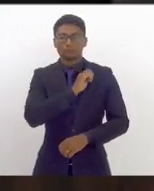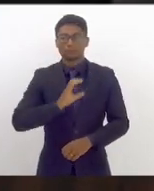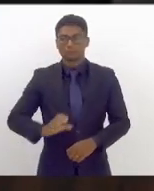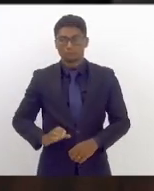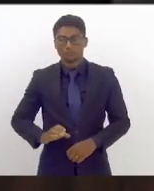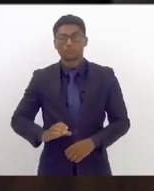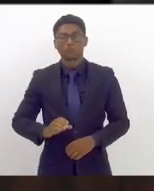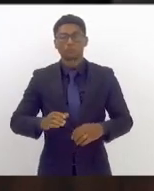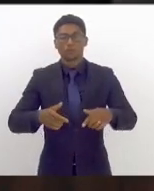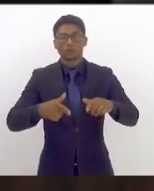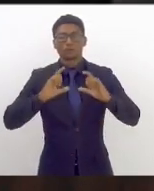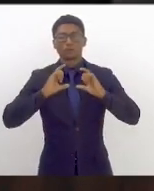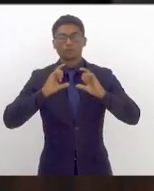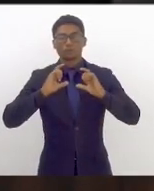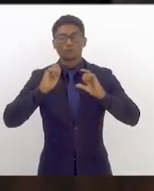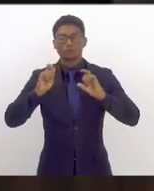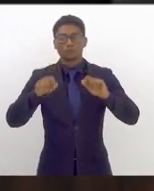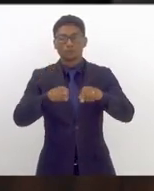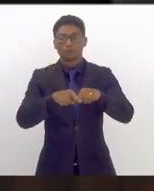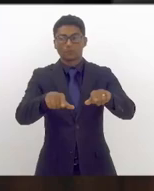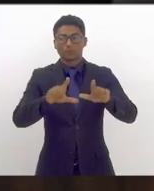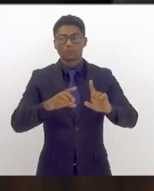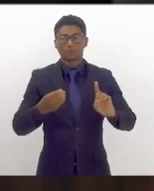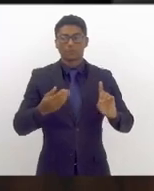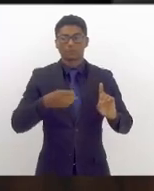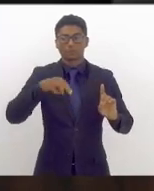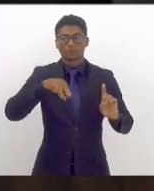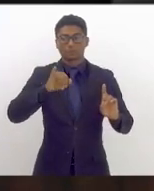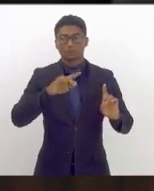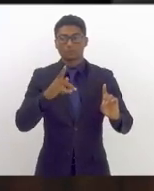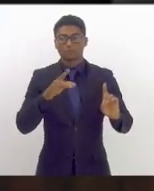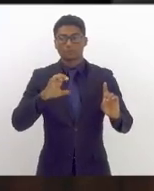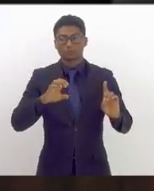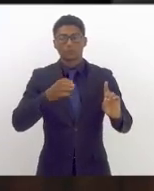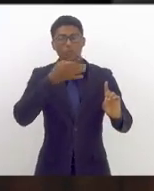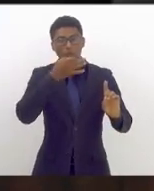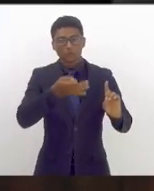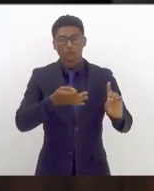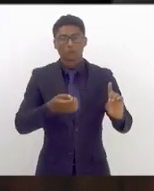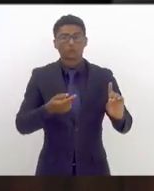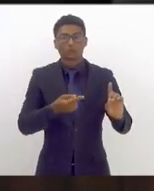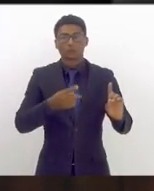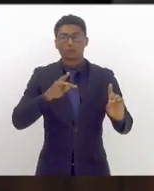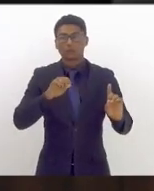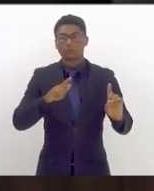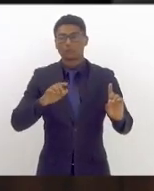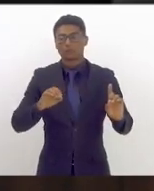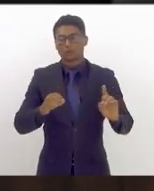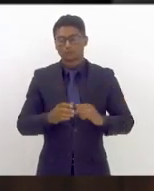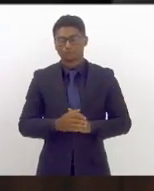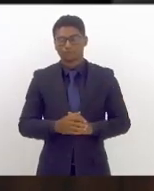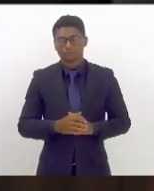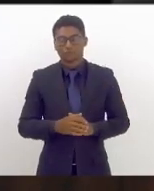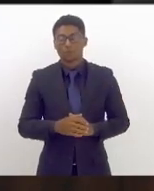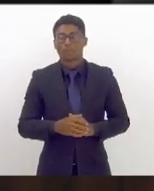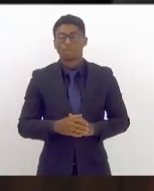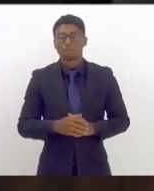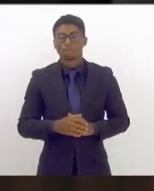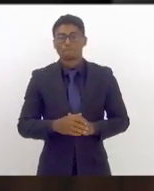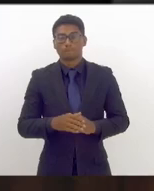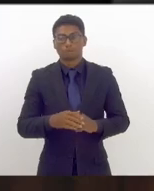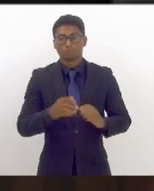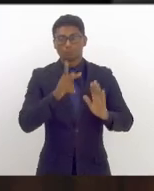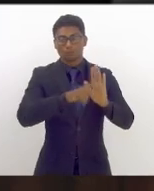a respeito de diploma a Michele Novaes parecida comissão de nós favorável de resolução